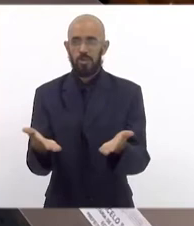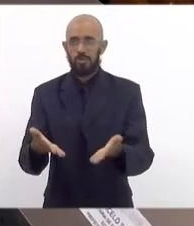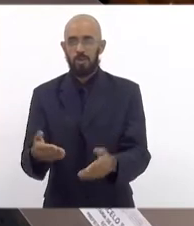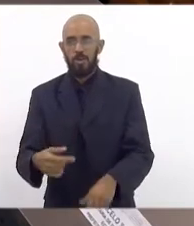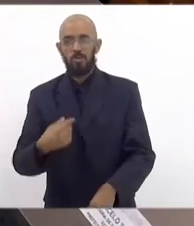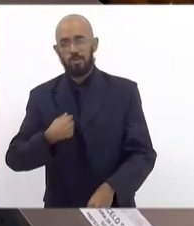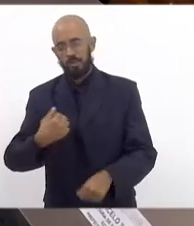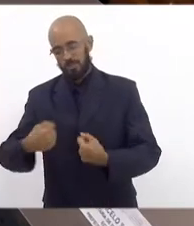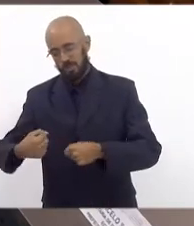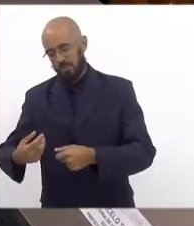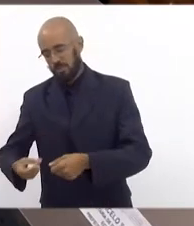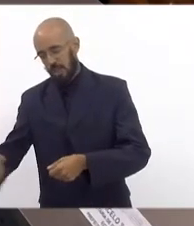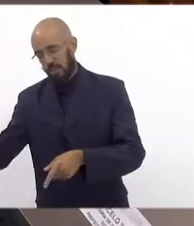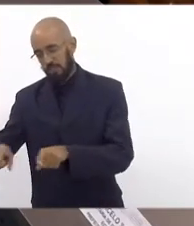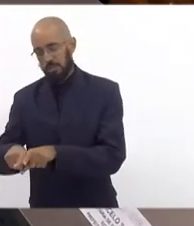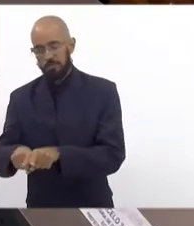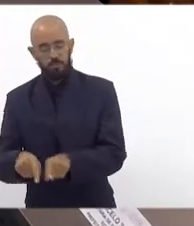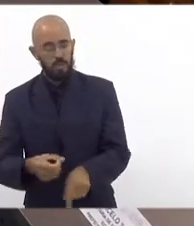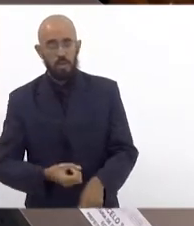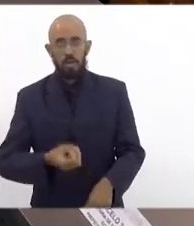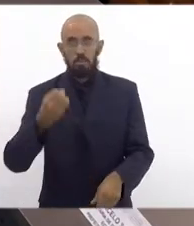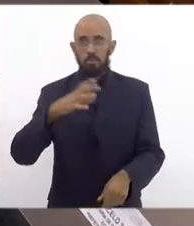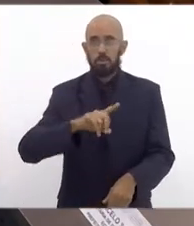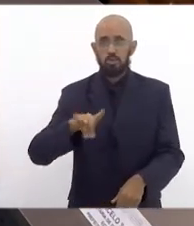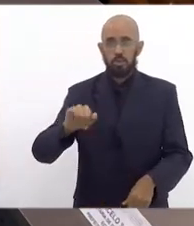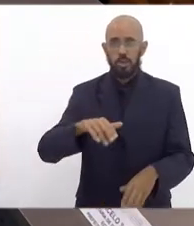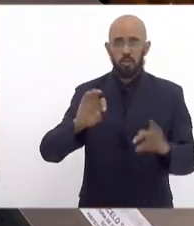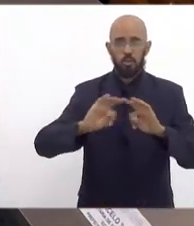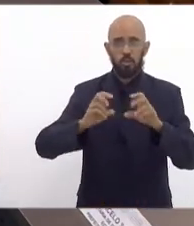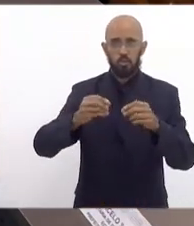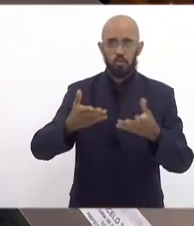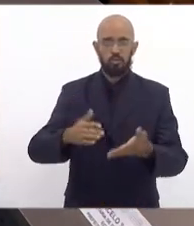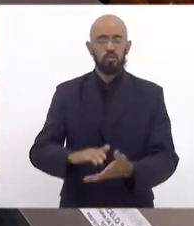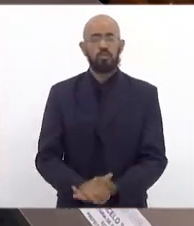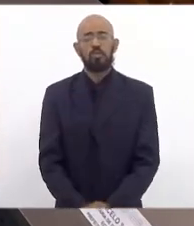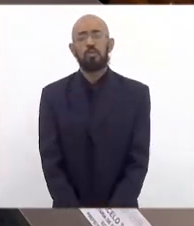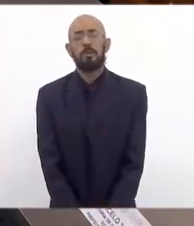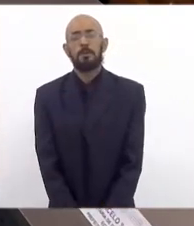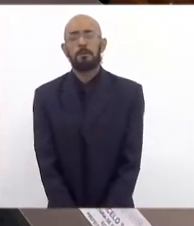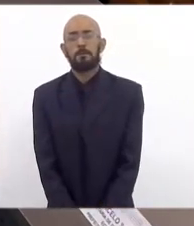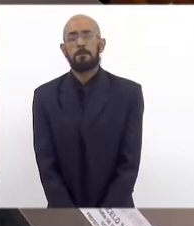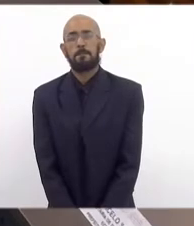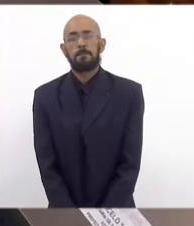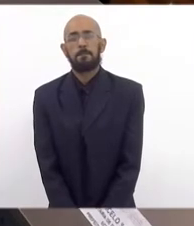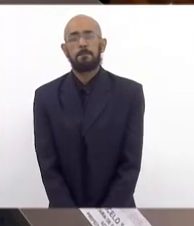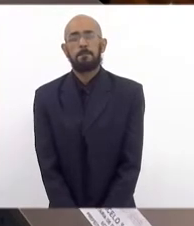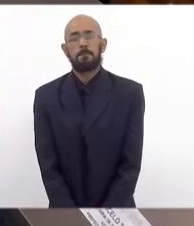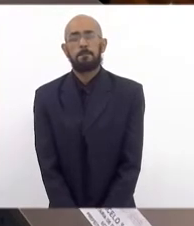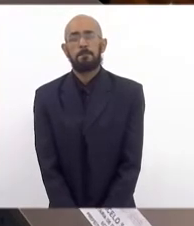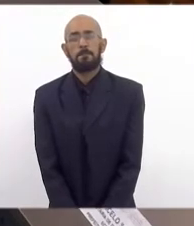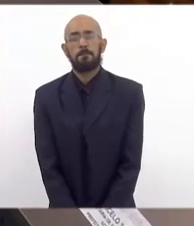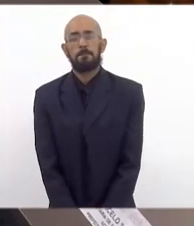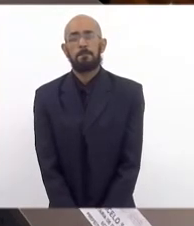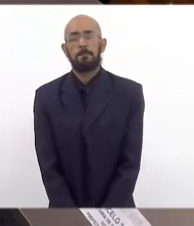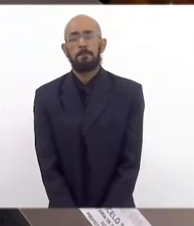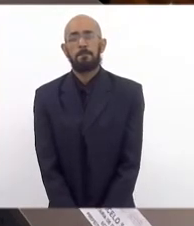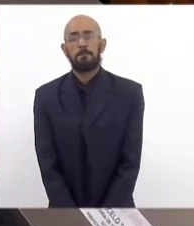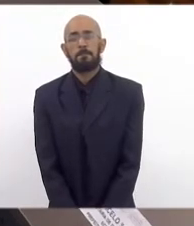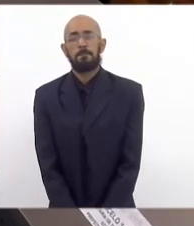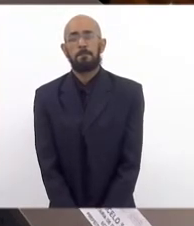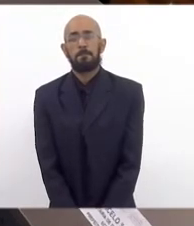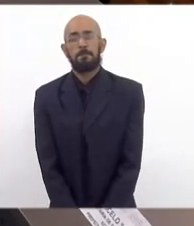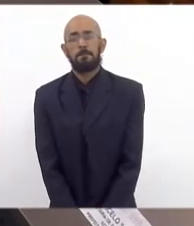sair boa tarde bom dia a todos ainda quase meio-dia eu só queria